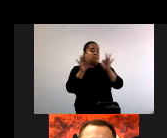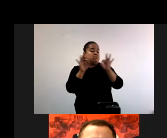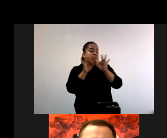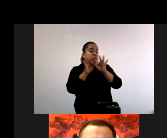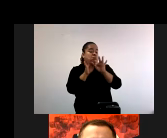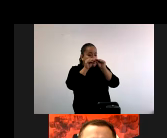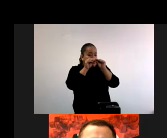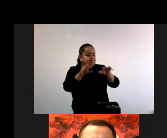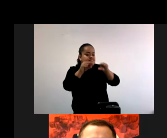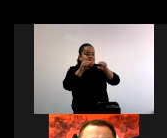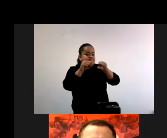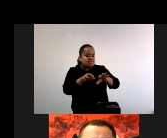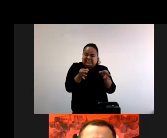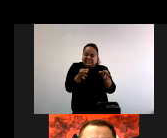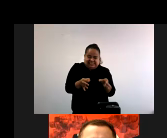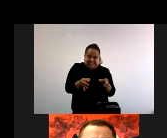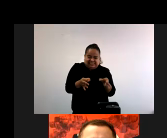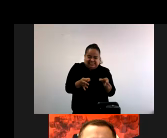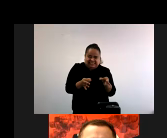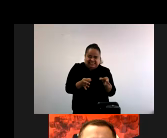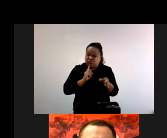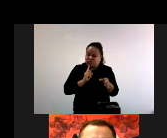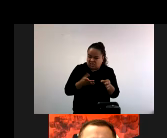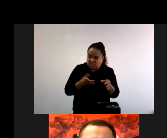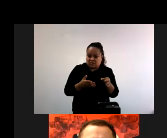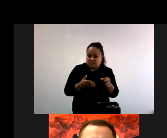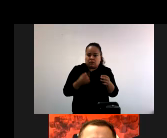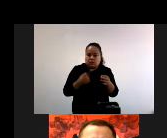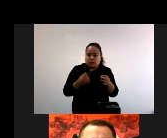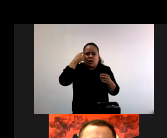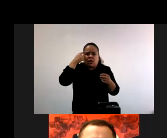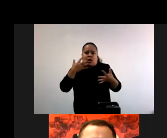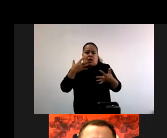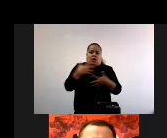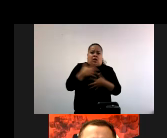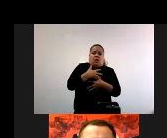precisa sobre o que está acontecendo, sem gerar